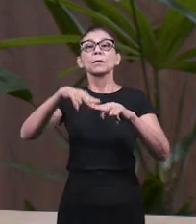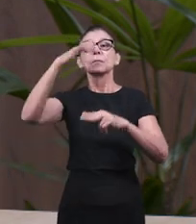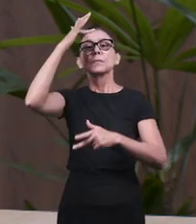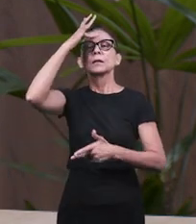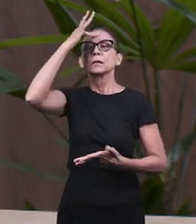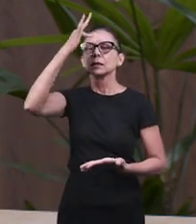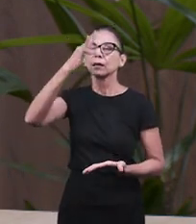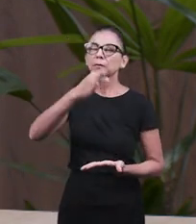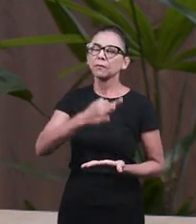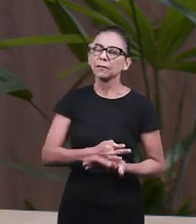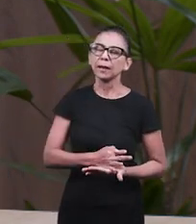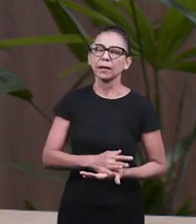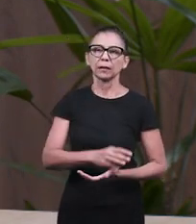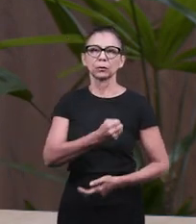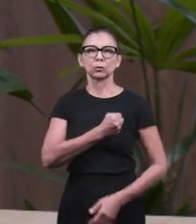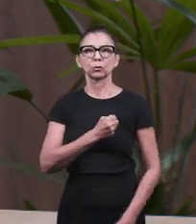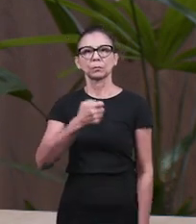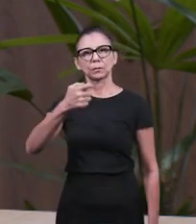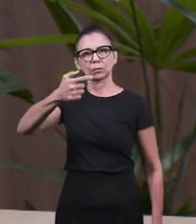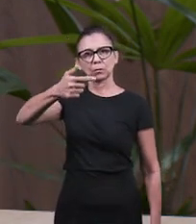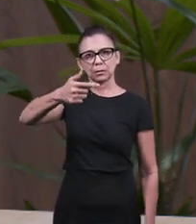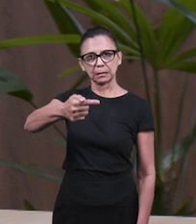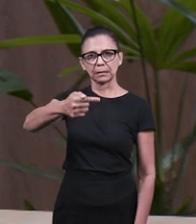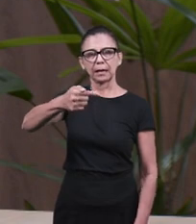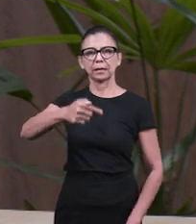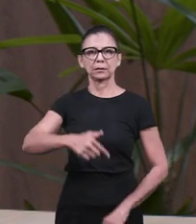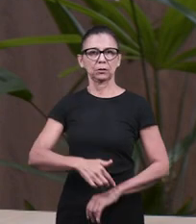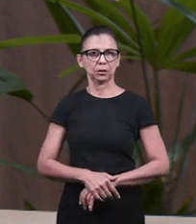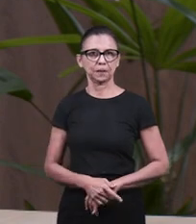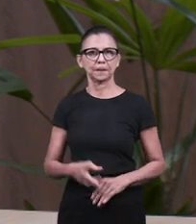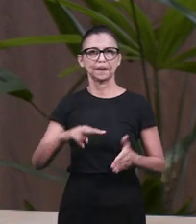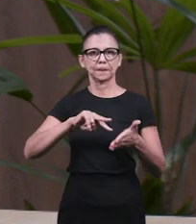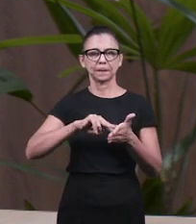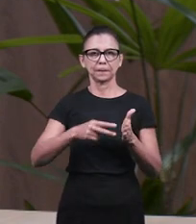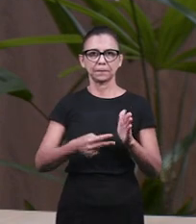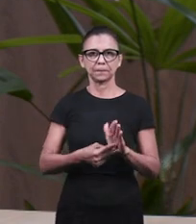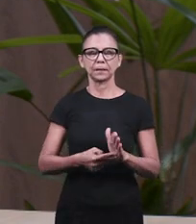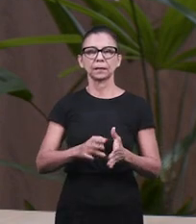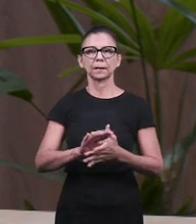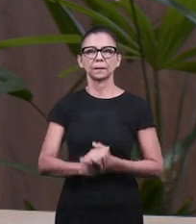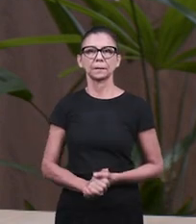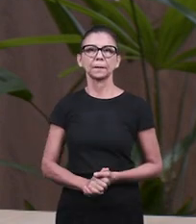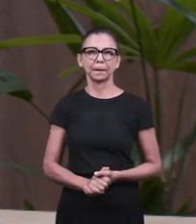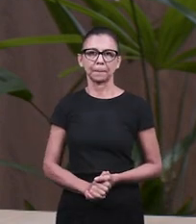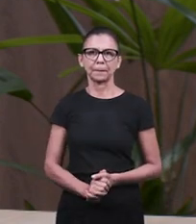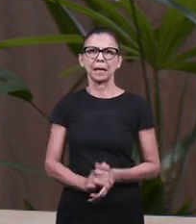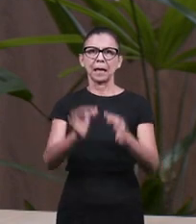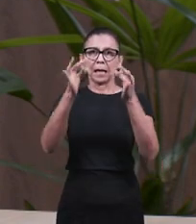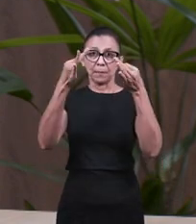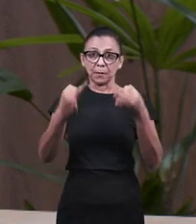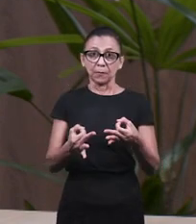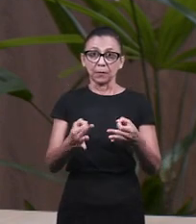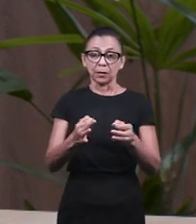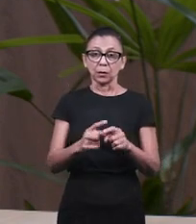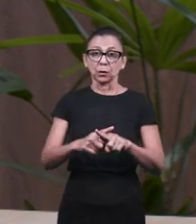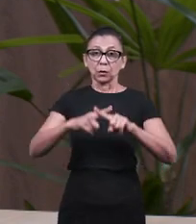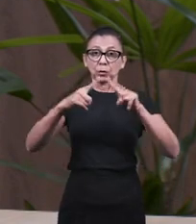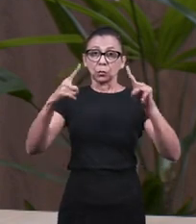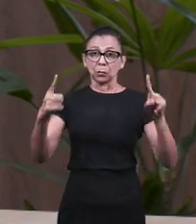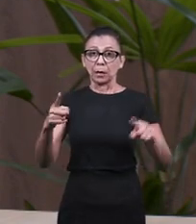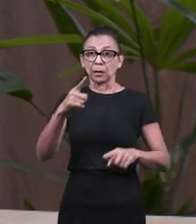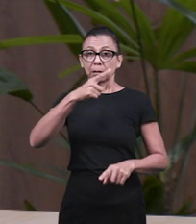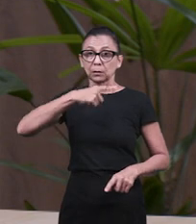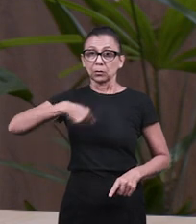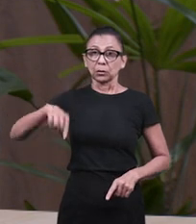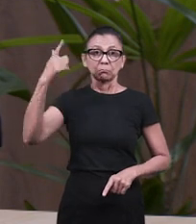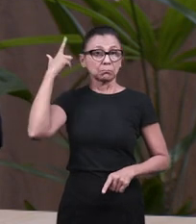porque é entrar no número 7, que é aquilo que nós não podemos fazer, mas que é aquilo que o Senhor fez por nós. Ou